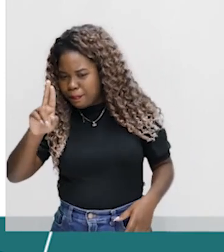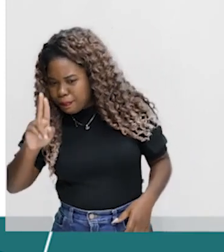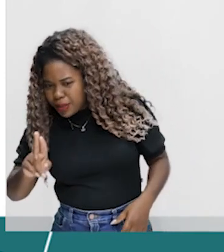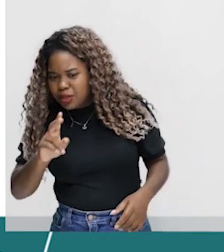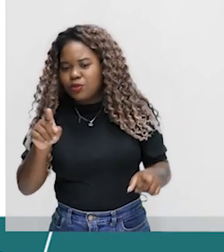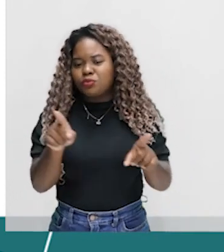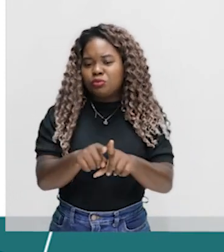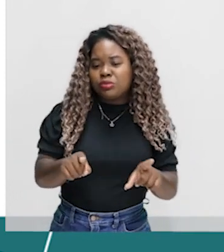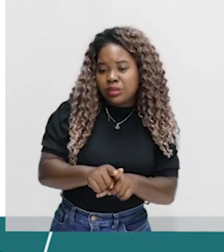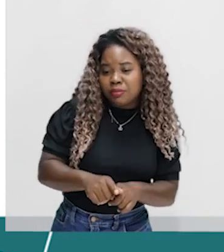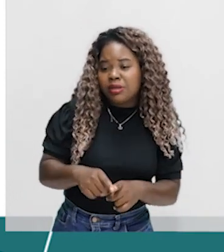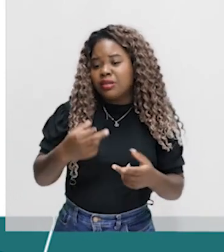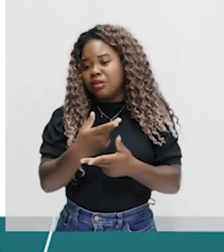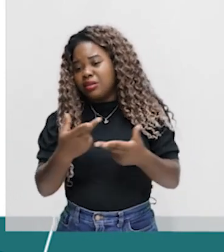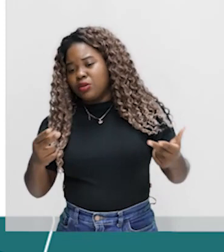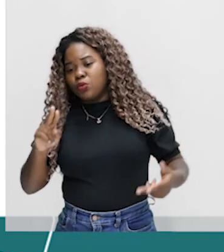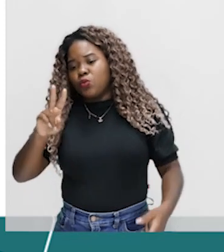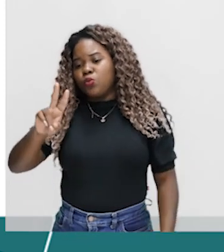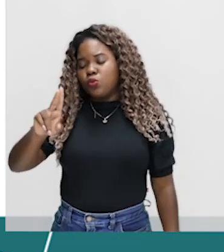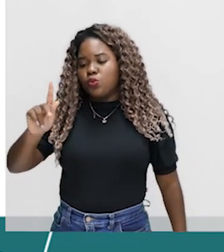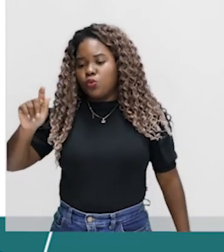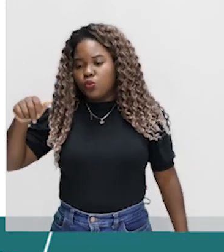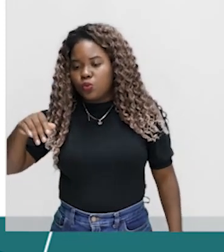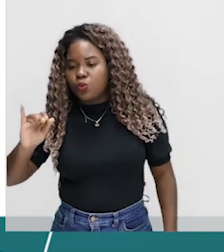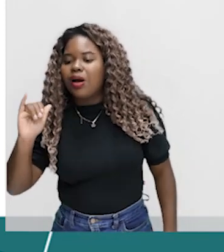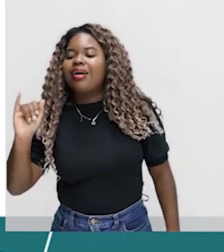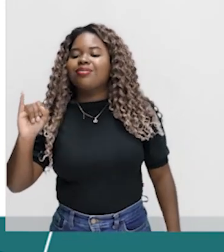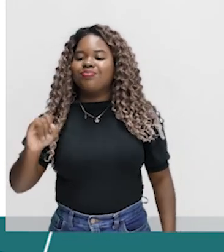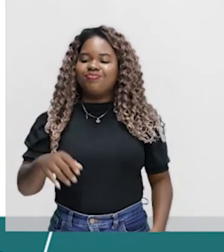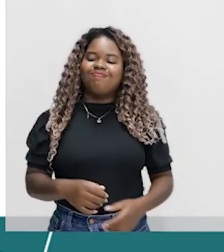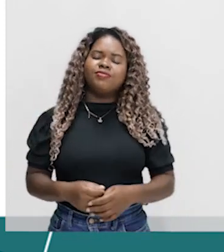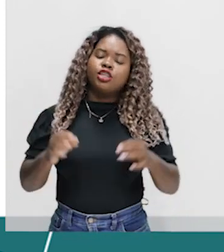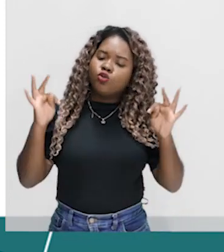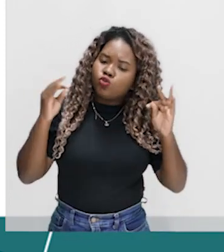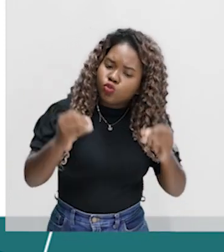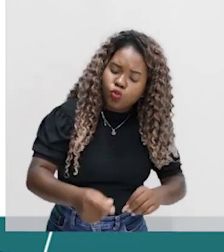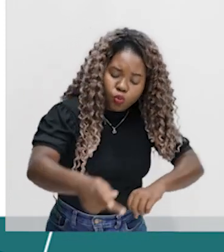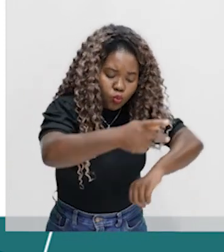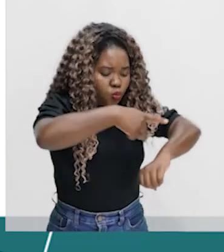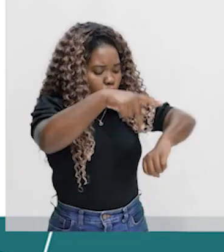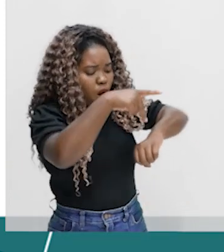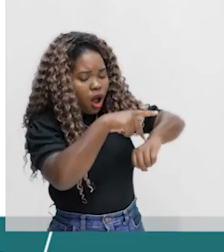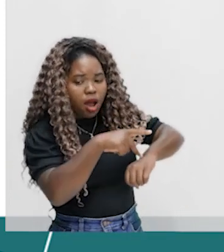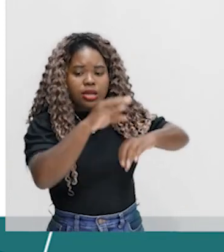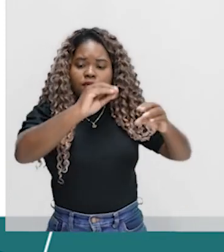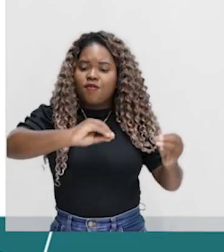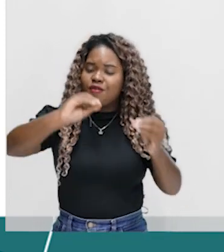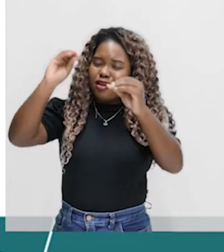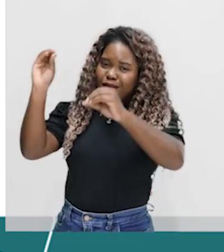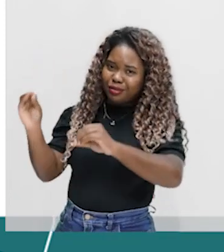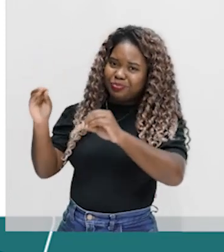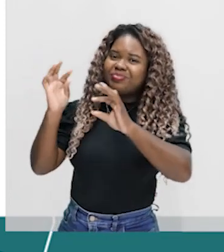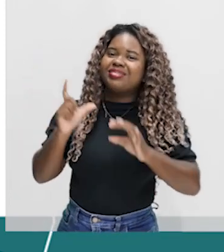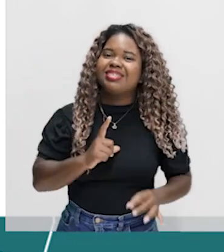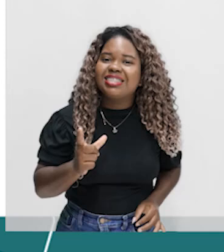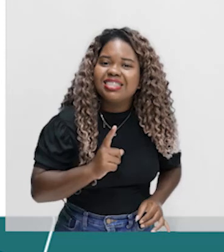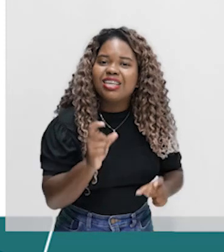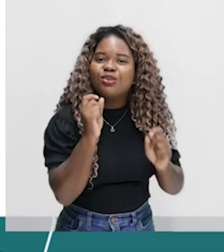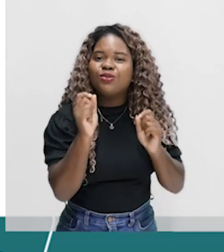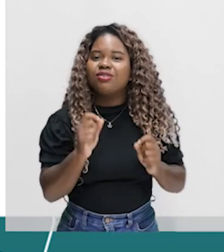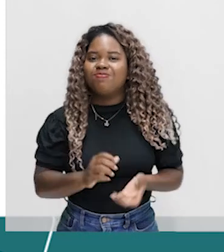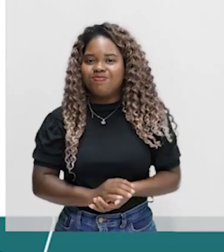República Dominicana, Uruguai e Venezuela. Então, todos esses países têm como